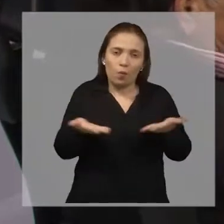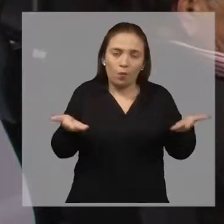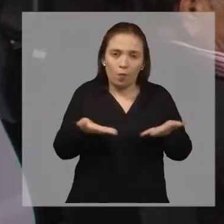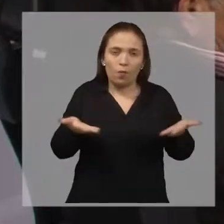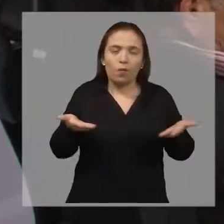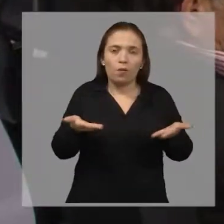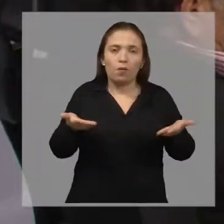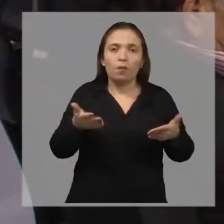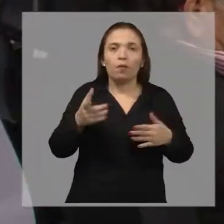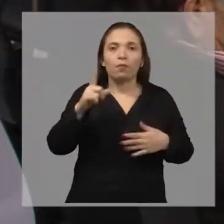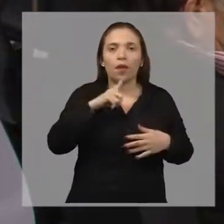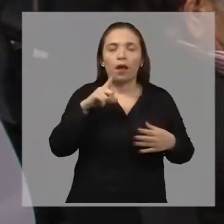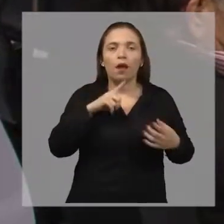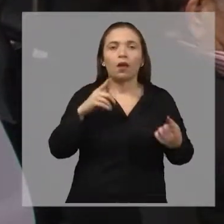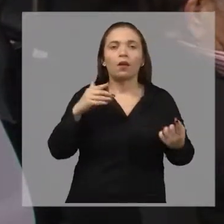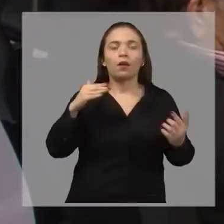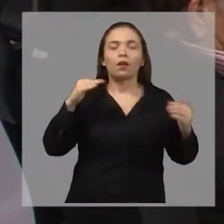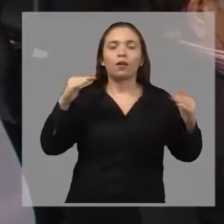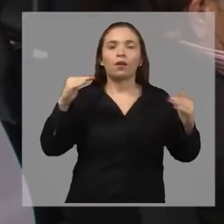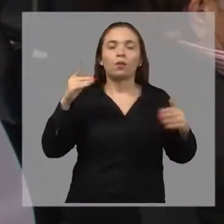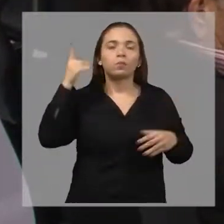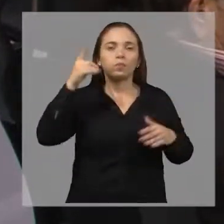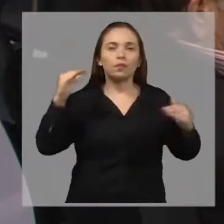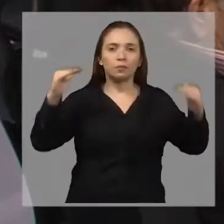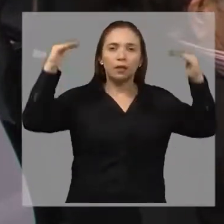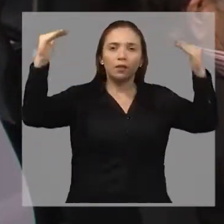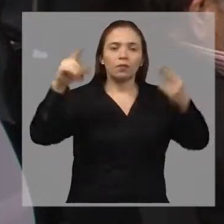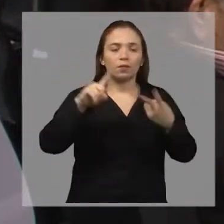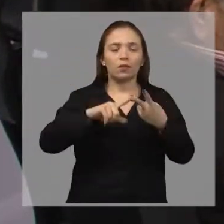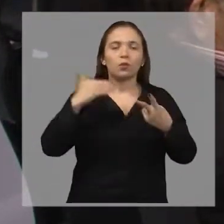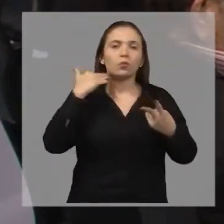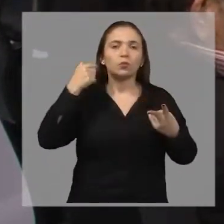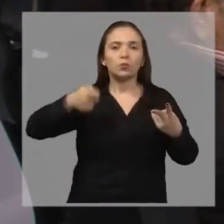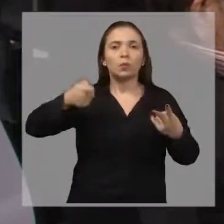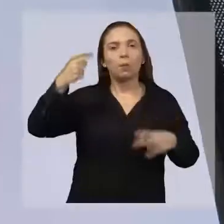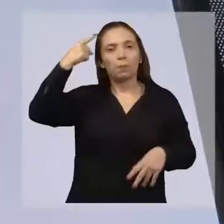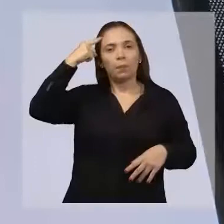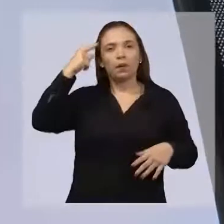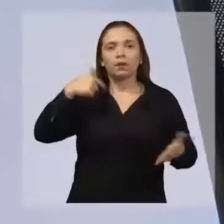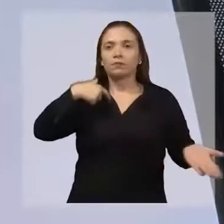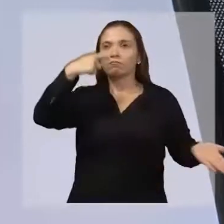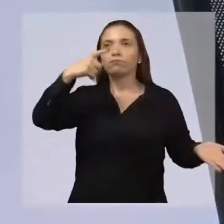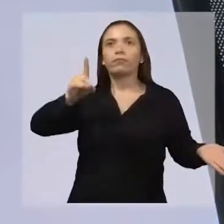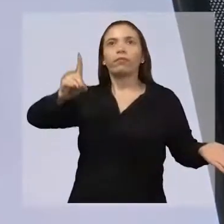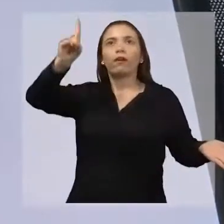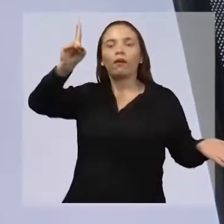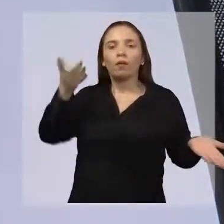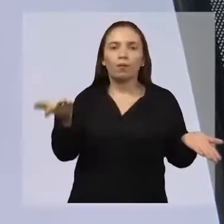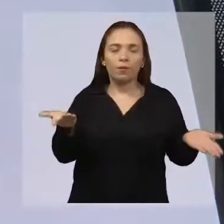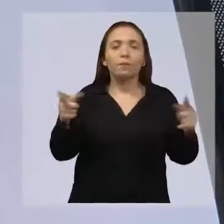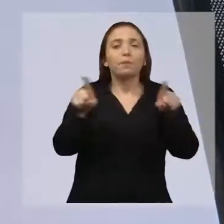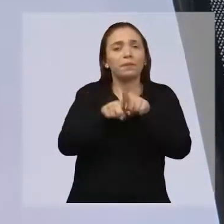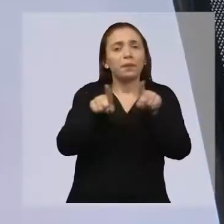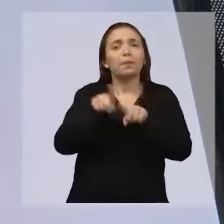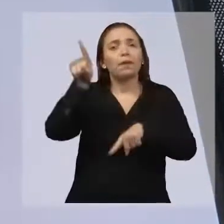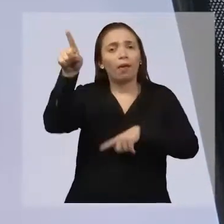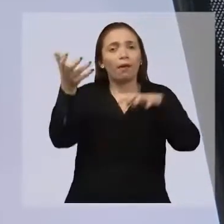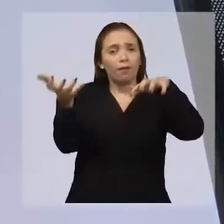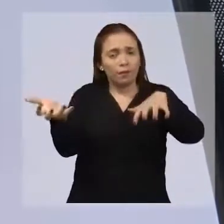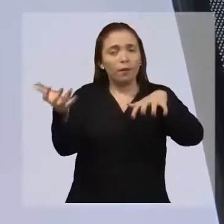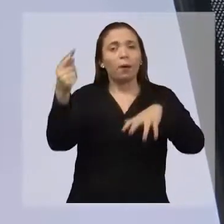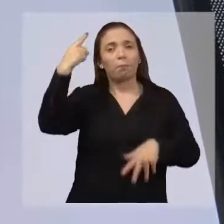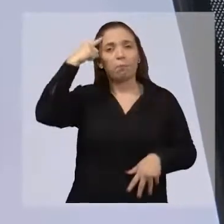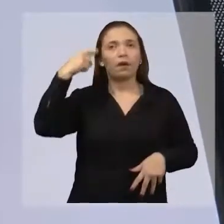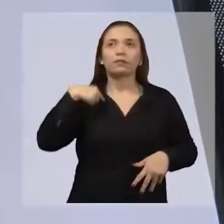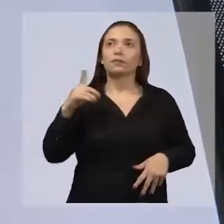Deus. Tanto do lado do governo como do lado do Congresso Nacional. Para